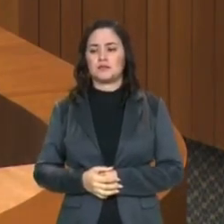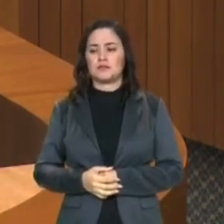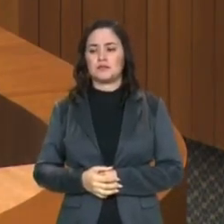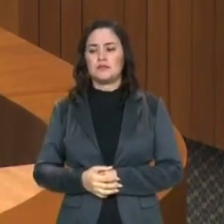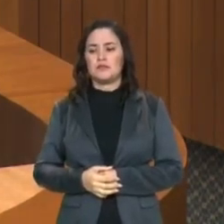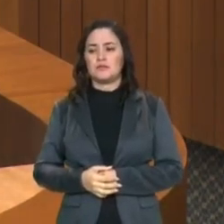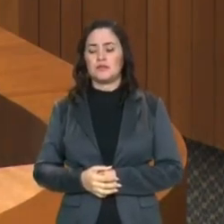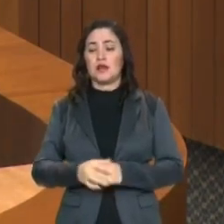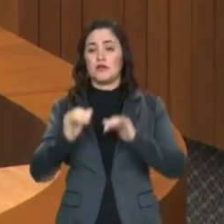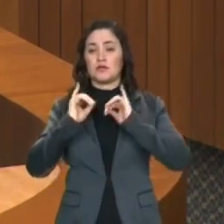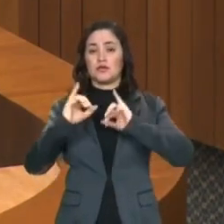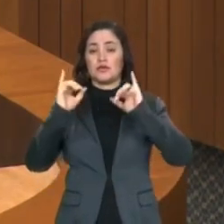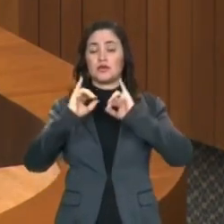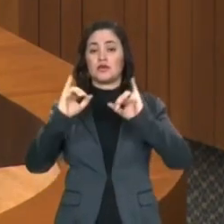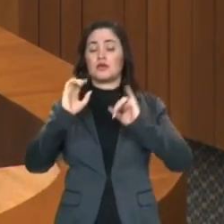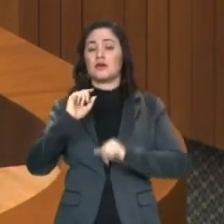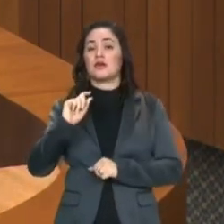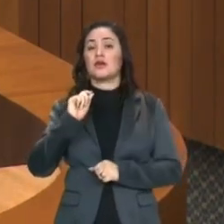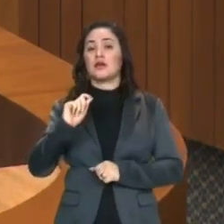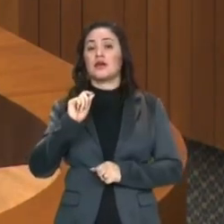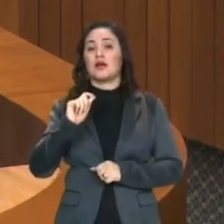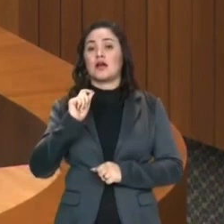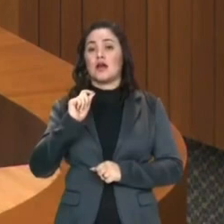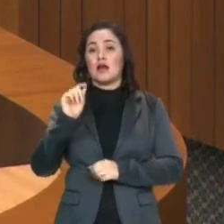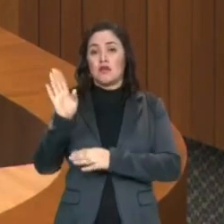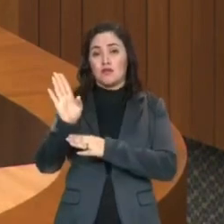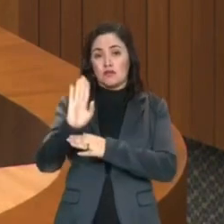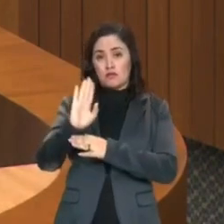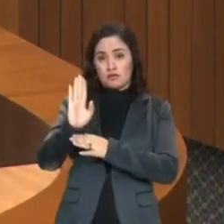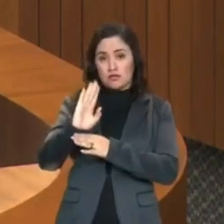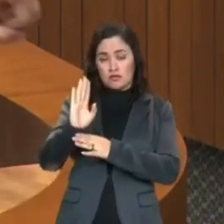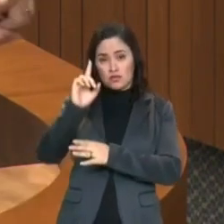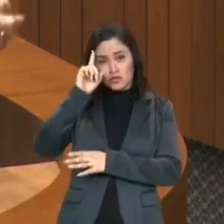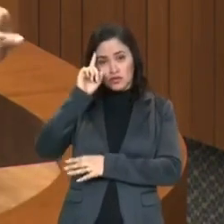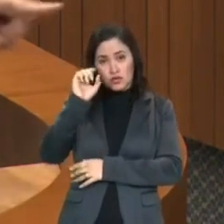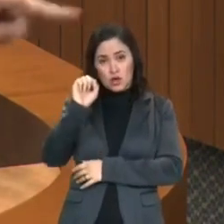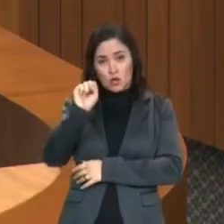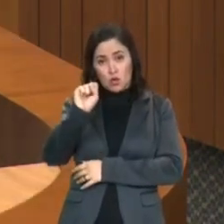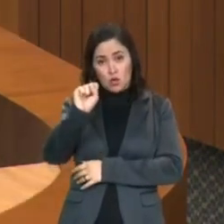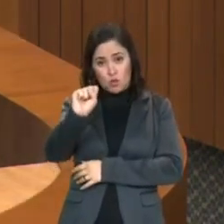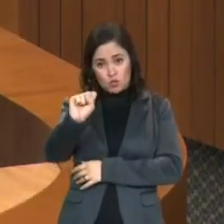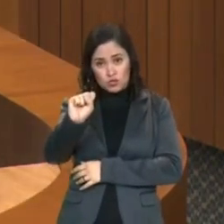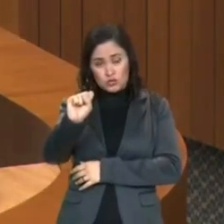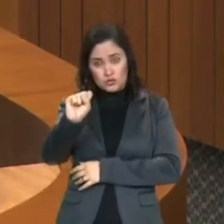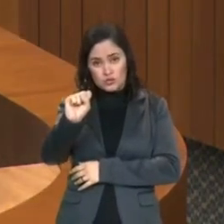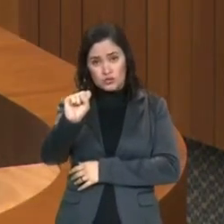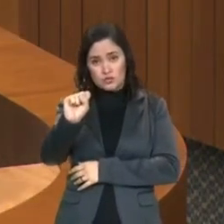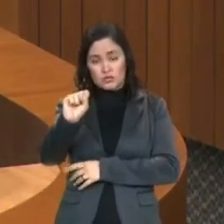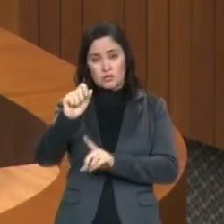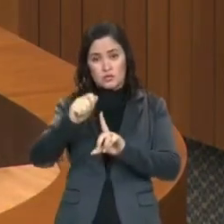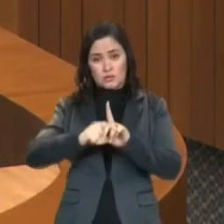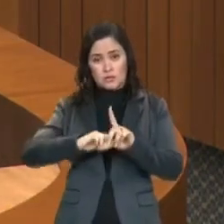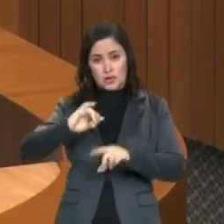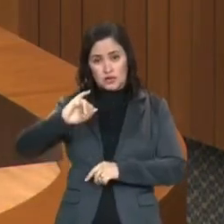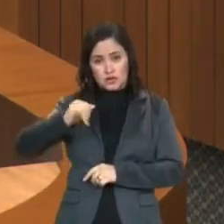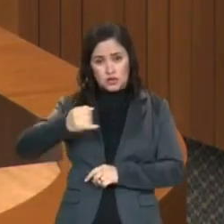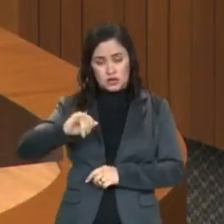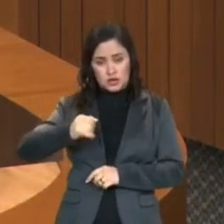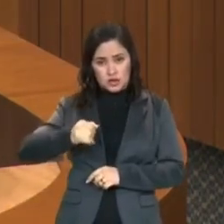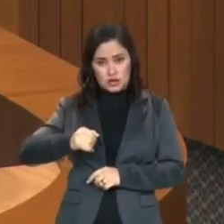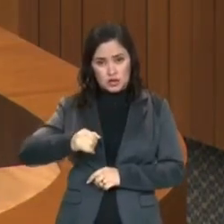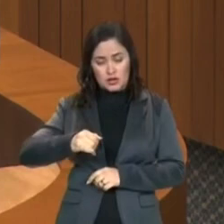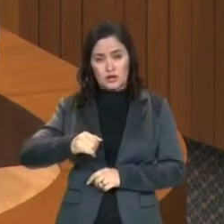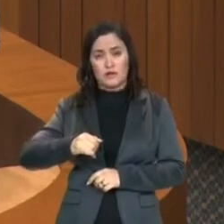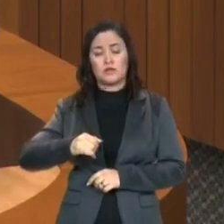as imagens do dia 8, o dia que eles inventaram, para depois que eles conseguiram tomar controle da